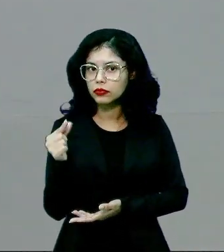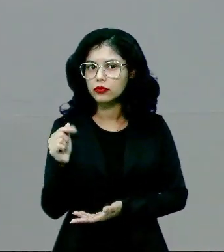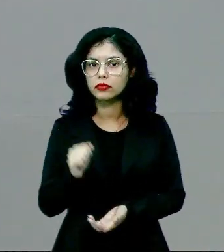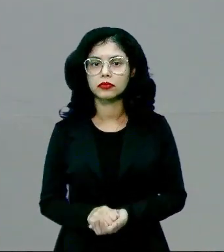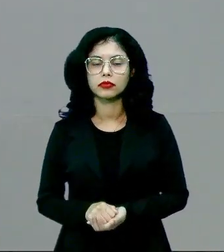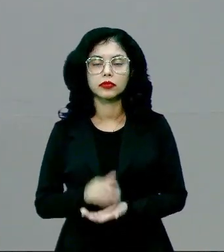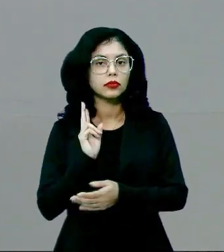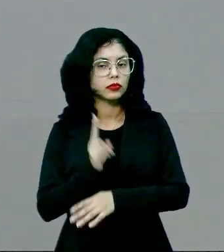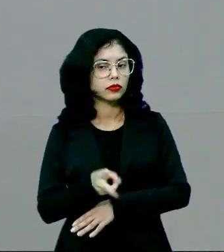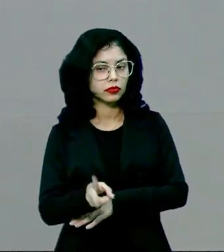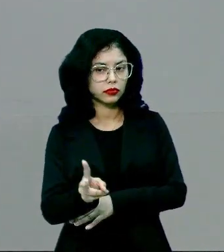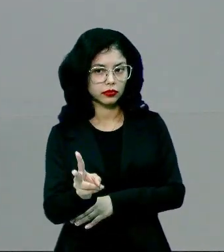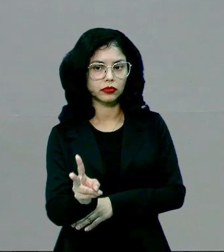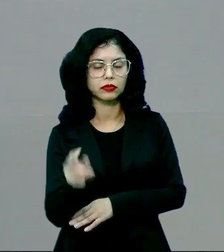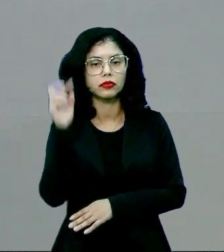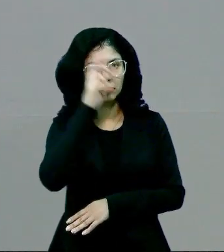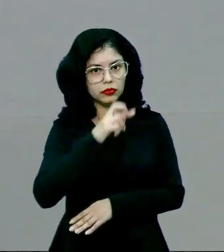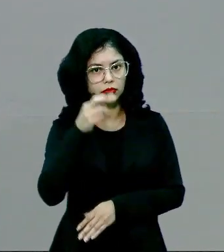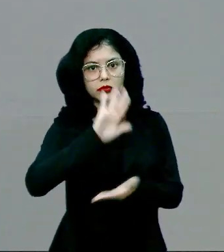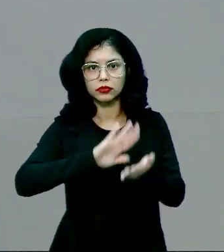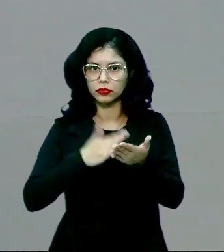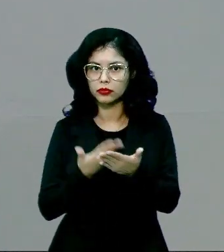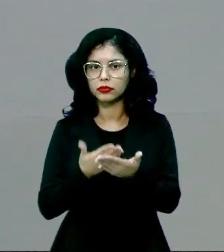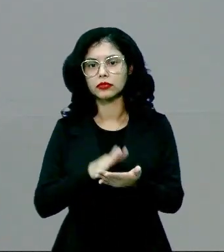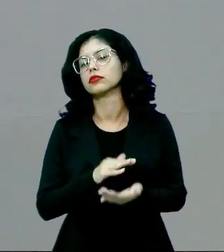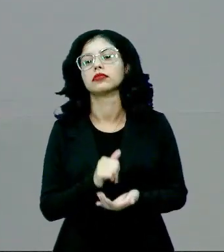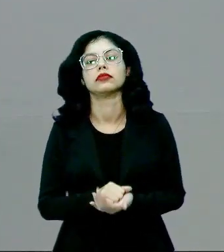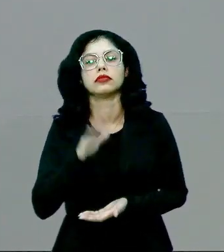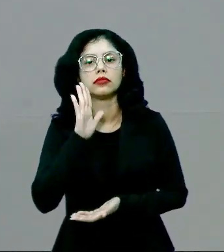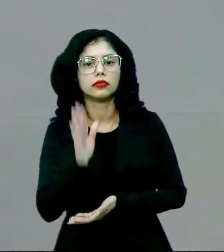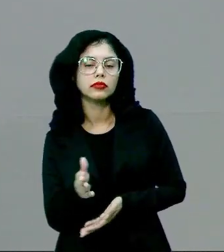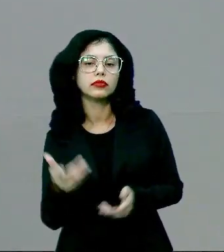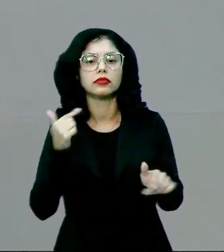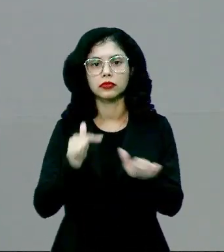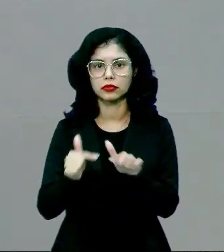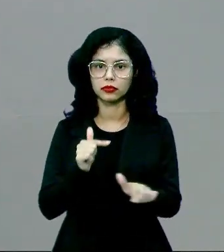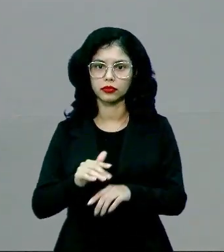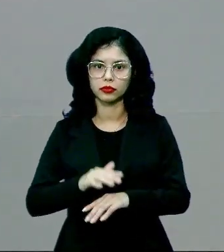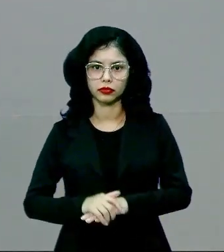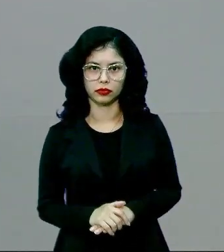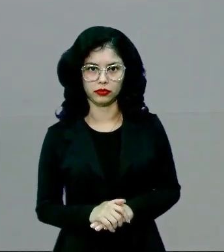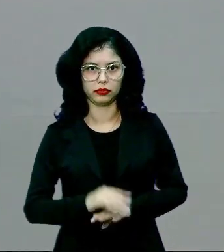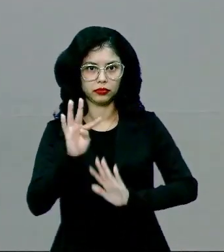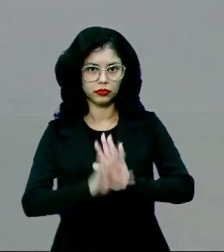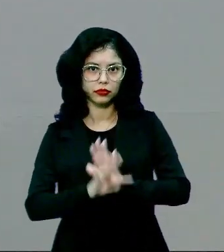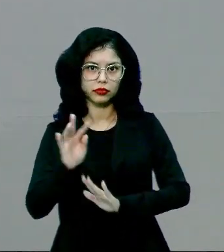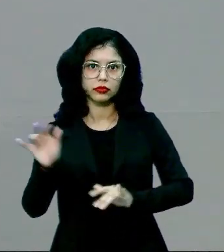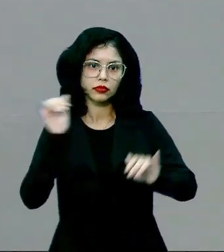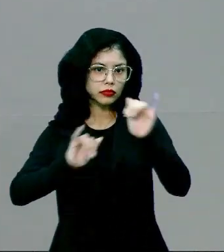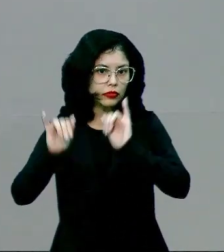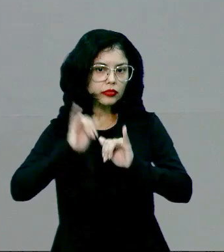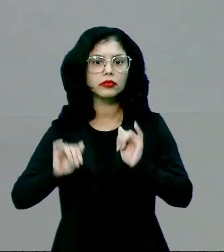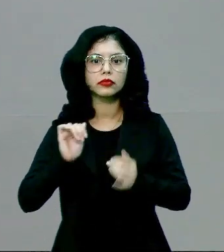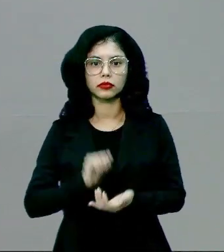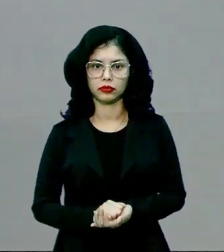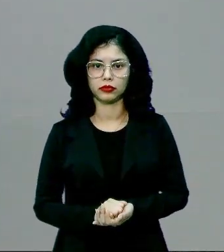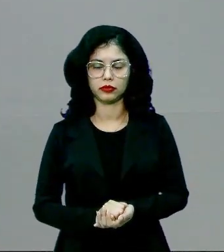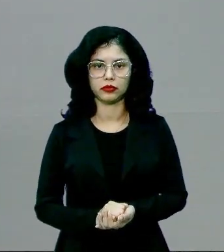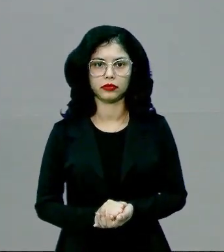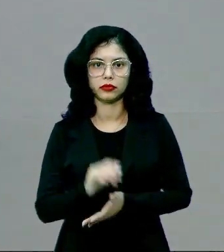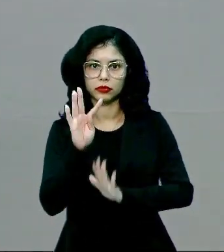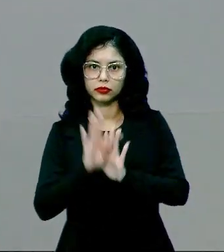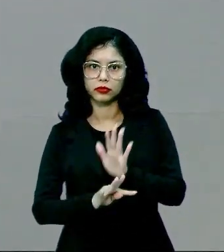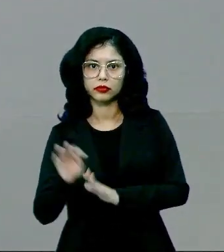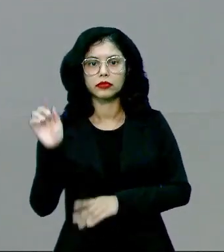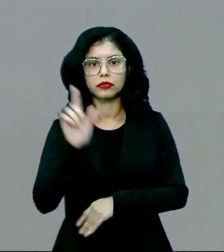galera dando sequência aí nessas análises interpretações né a gente já trabalhou com os textos informativos né